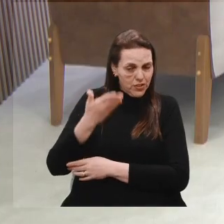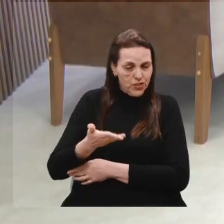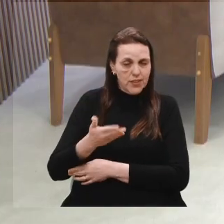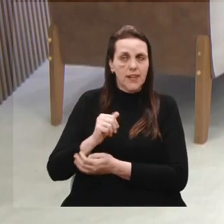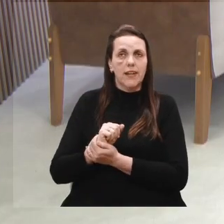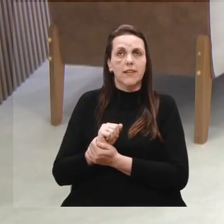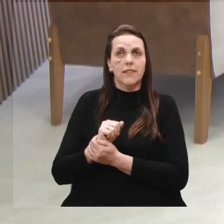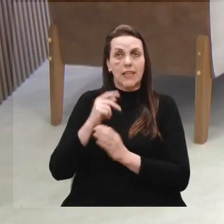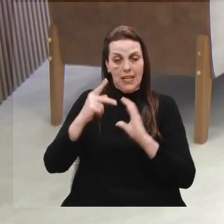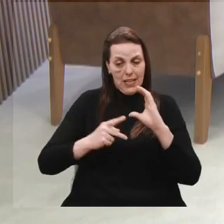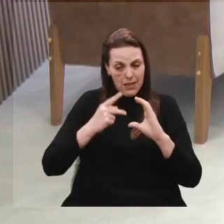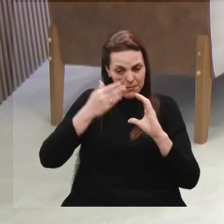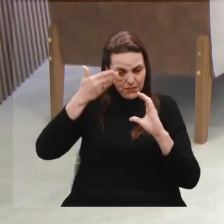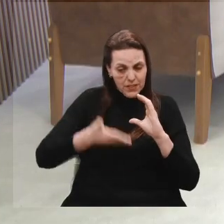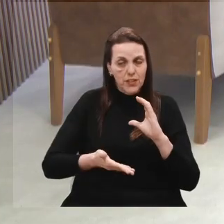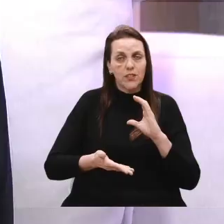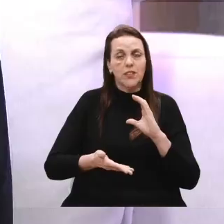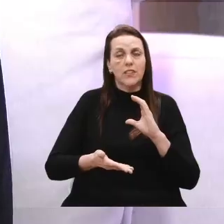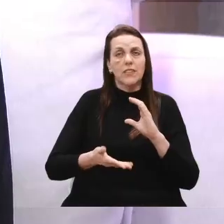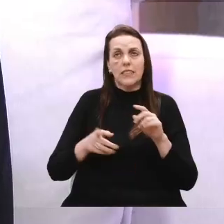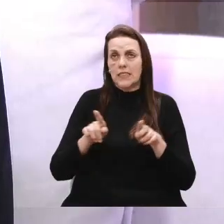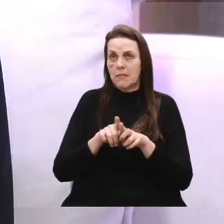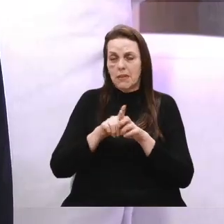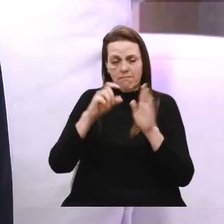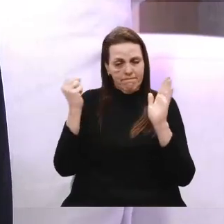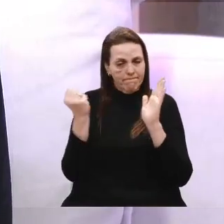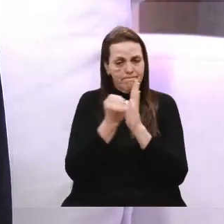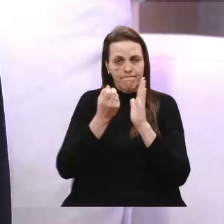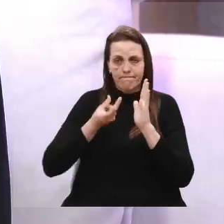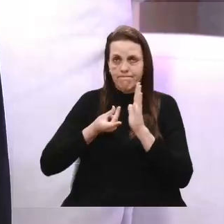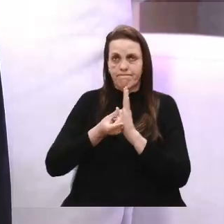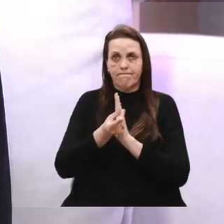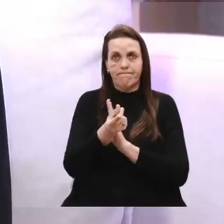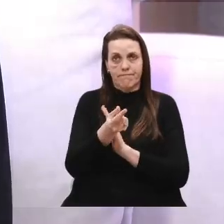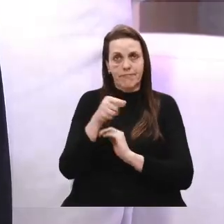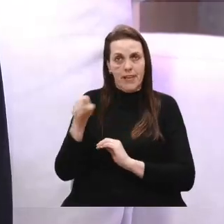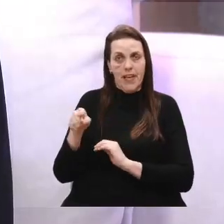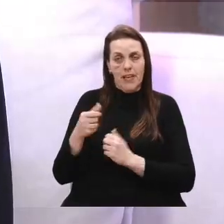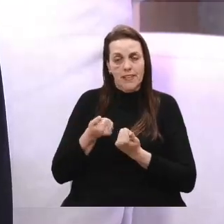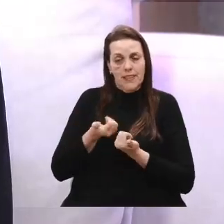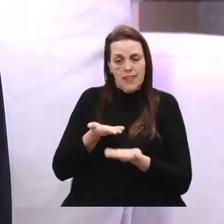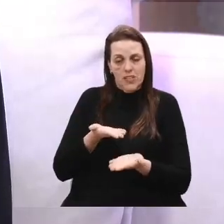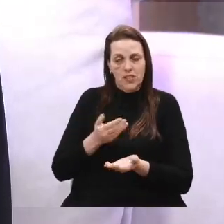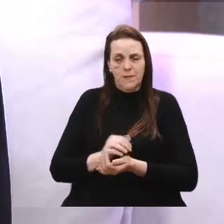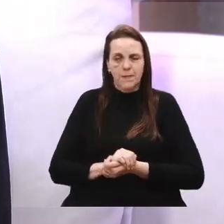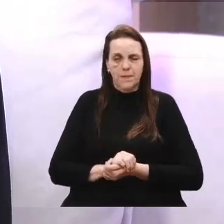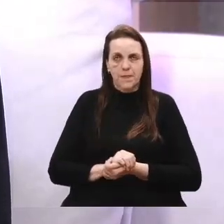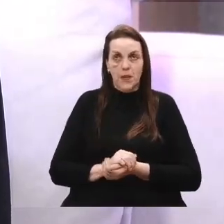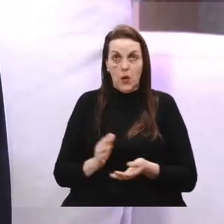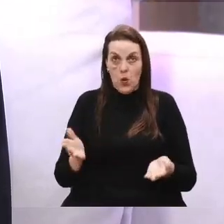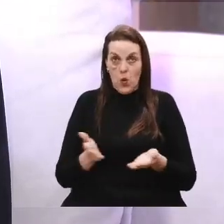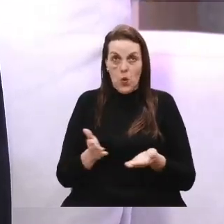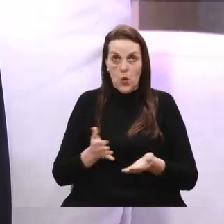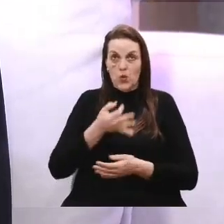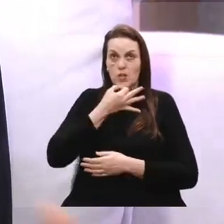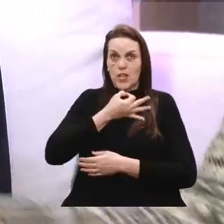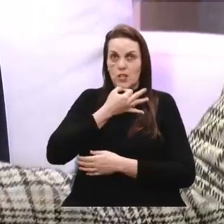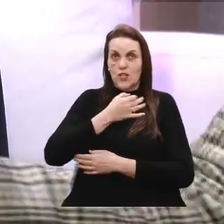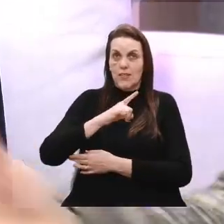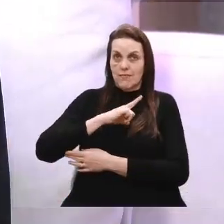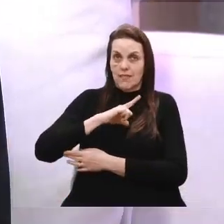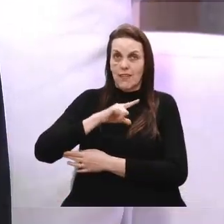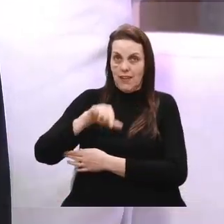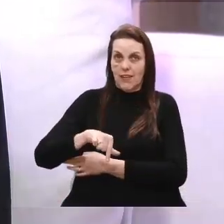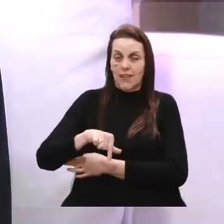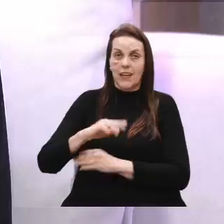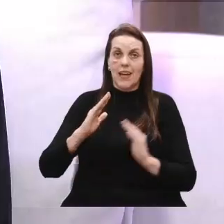política, por essa casa, e o legado que ela deixou, né? Ela hoje, né, Caxias